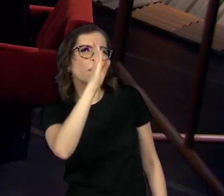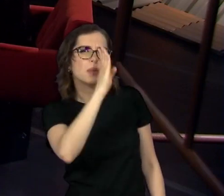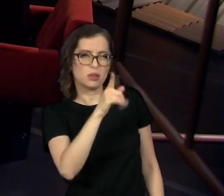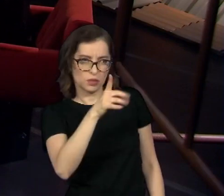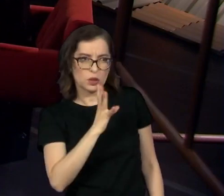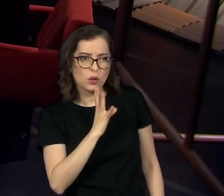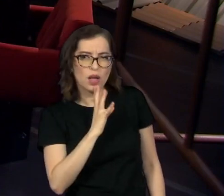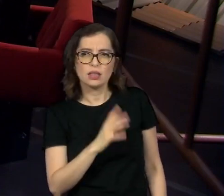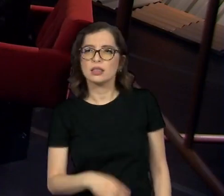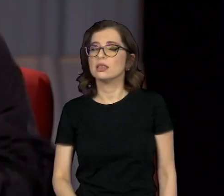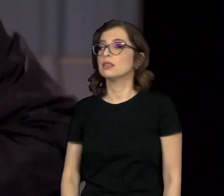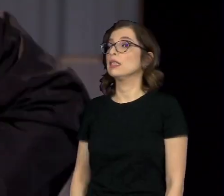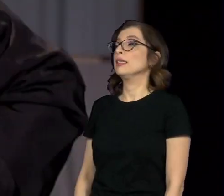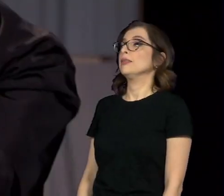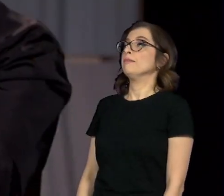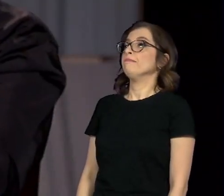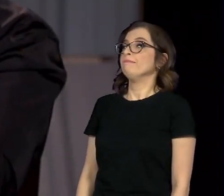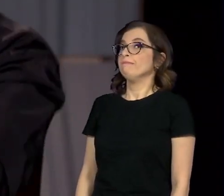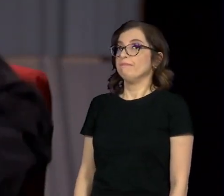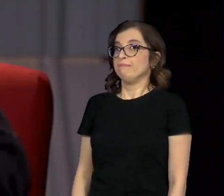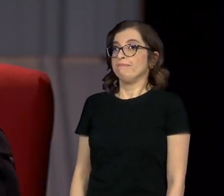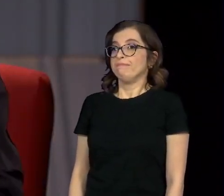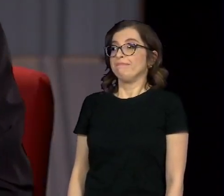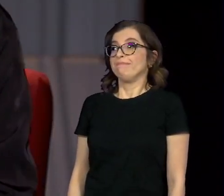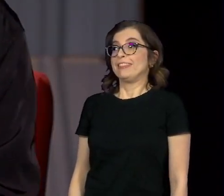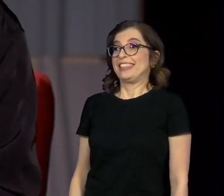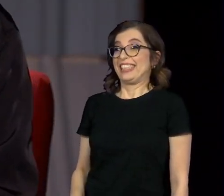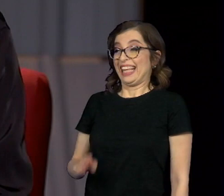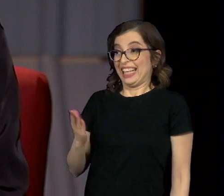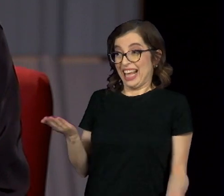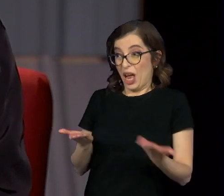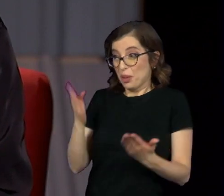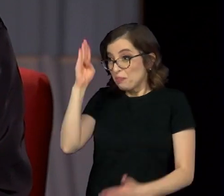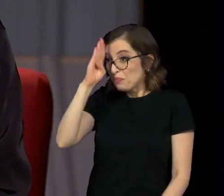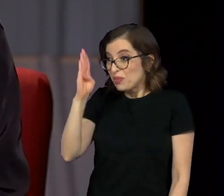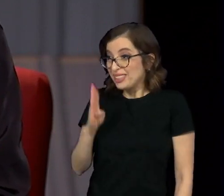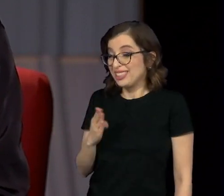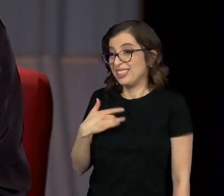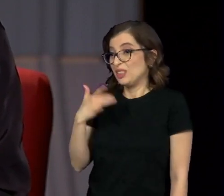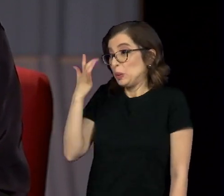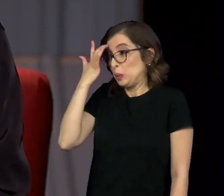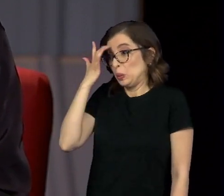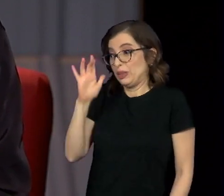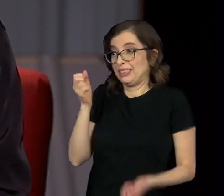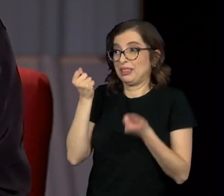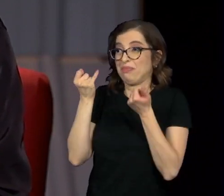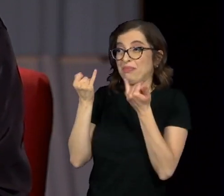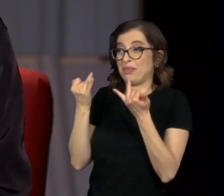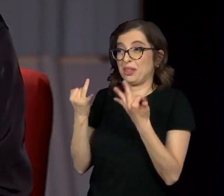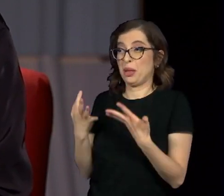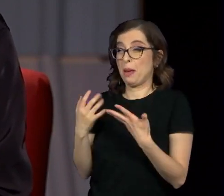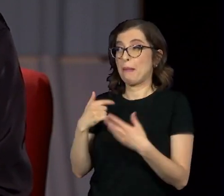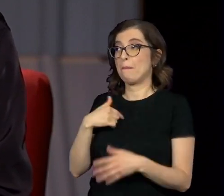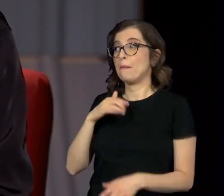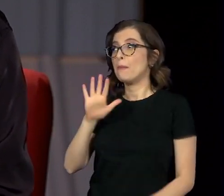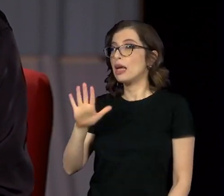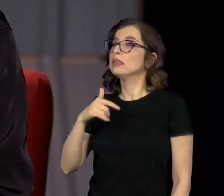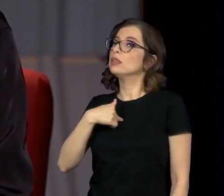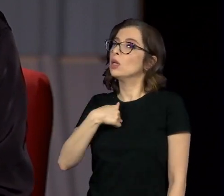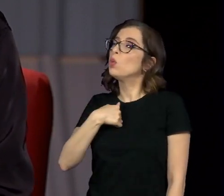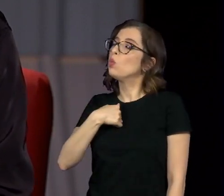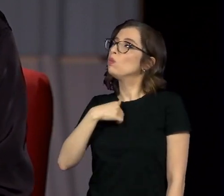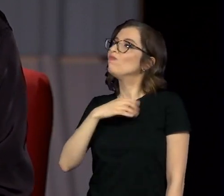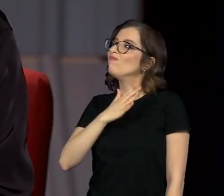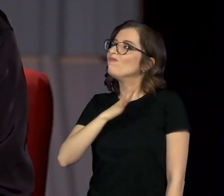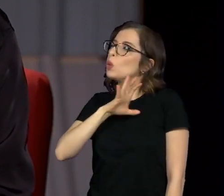chega, né, que a gente não sabe explicar muito bem. Mas eu gosto dessa expressão. talvez